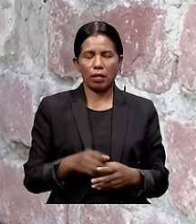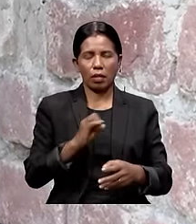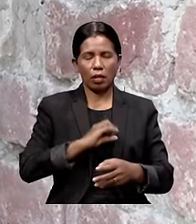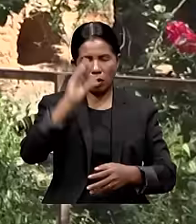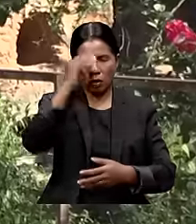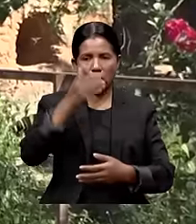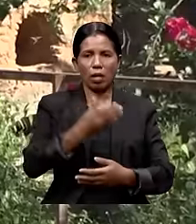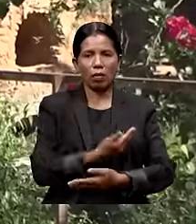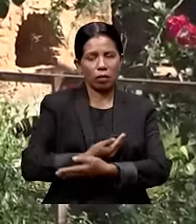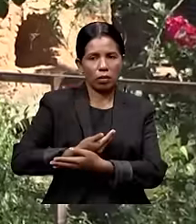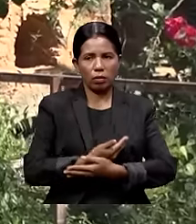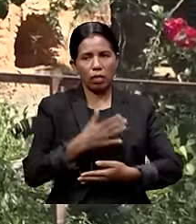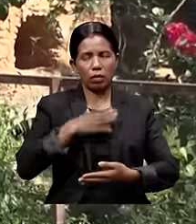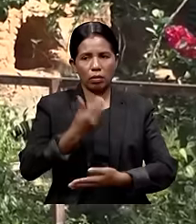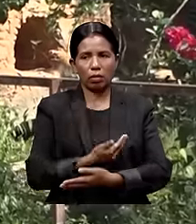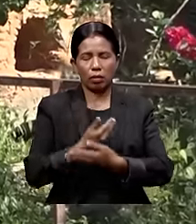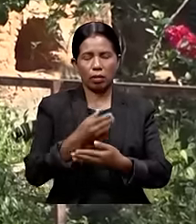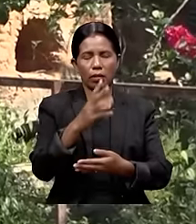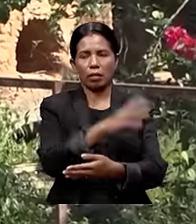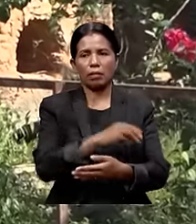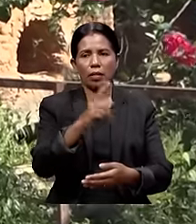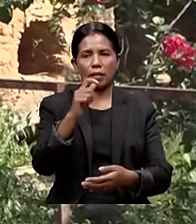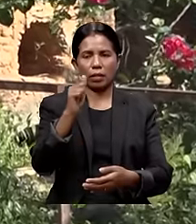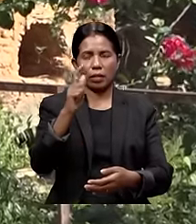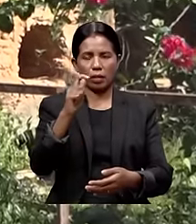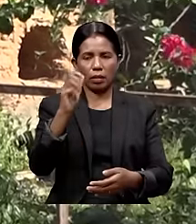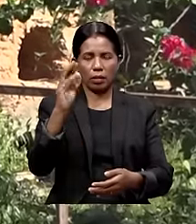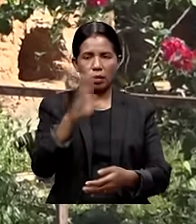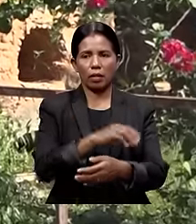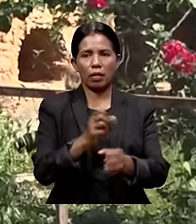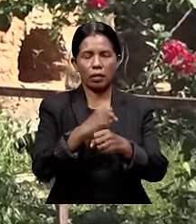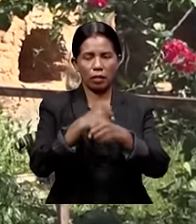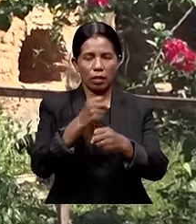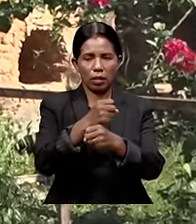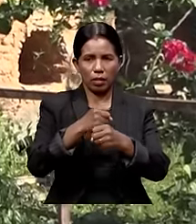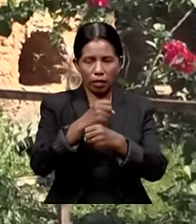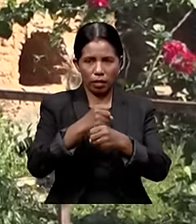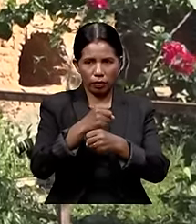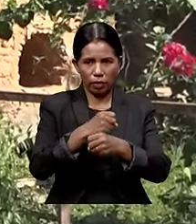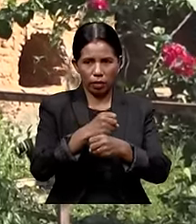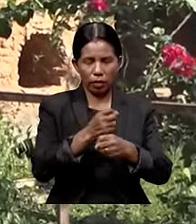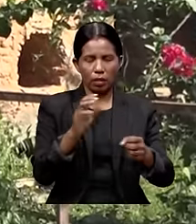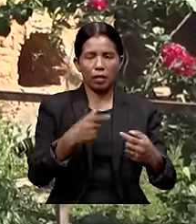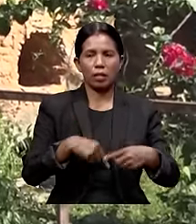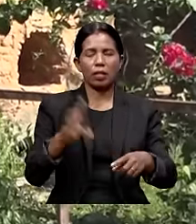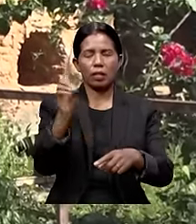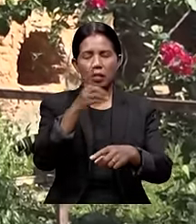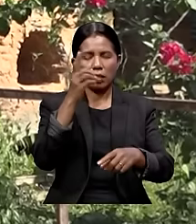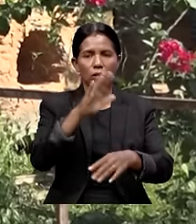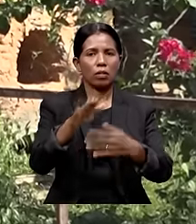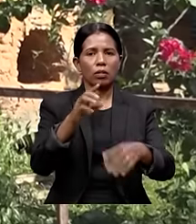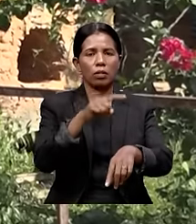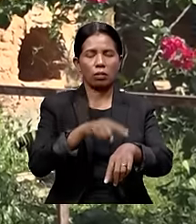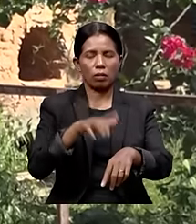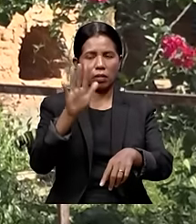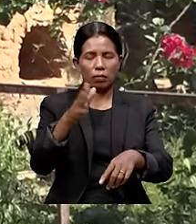nu wan ne mate bien tata mo ne hola ter mo bot hanse ne ne hori halo kafe hori ba tadi san tu kuli ma de to to to hori ha ha